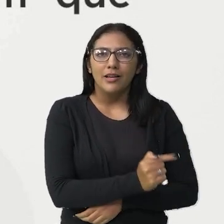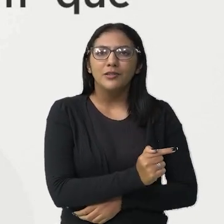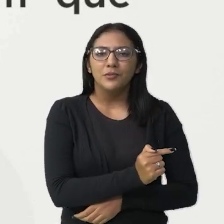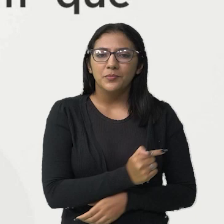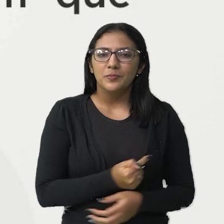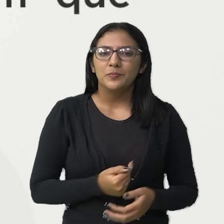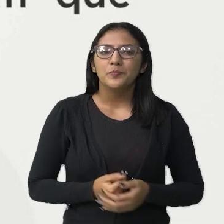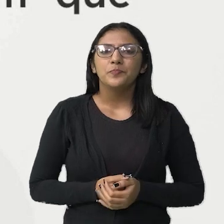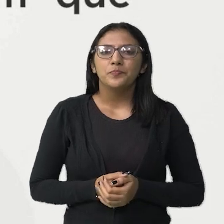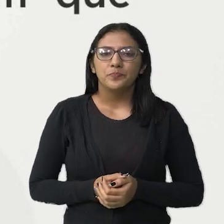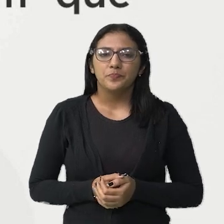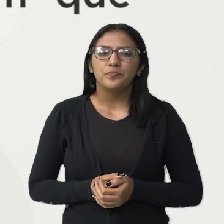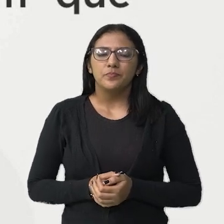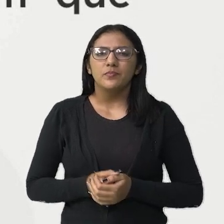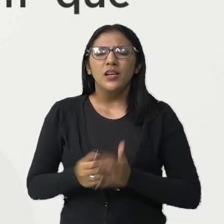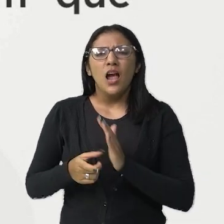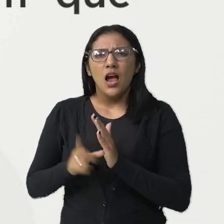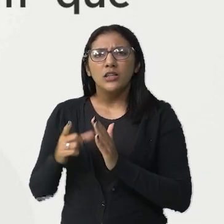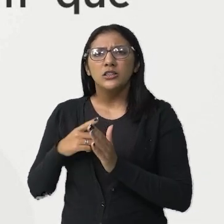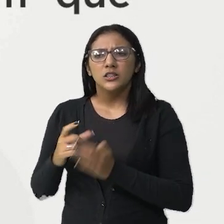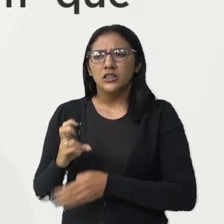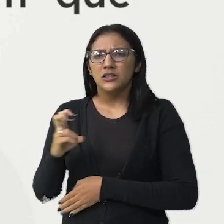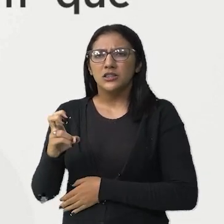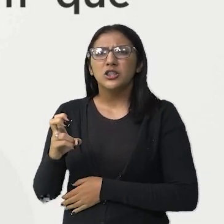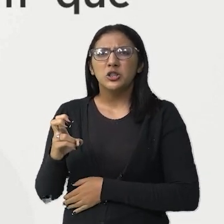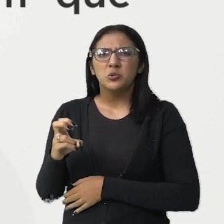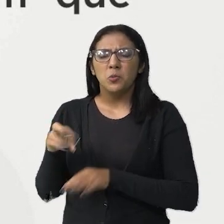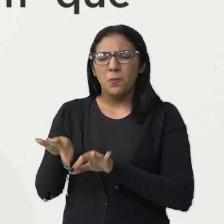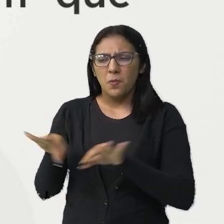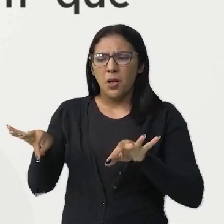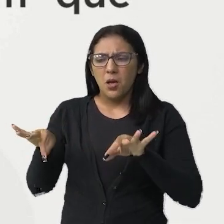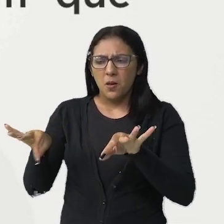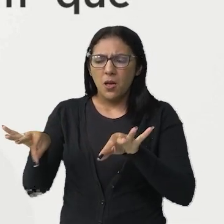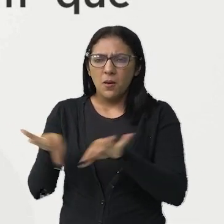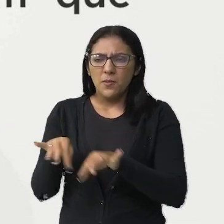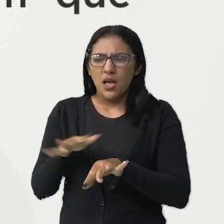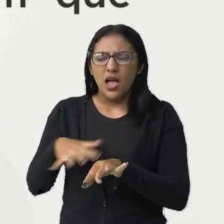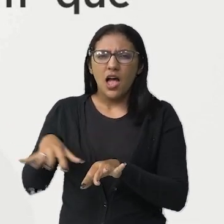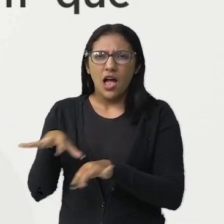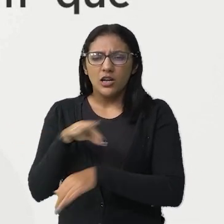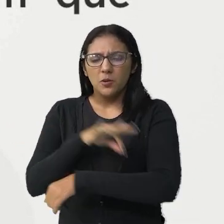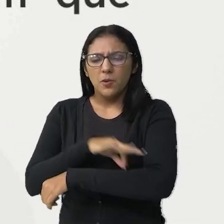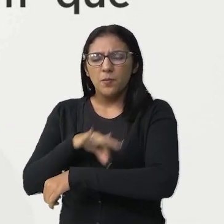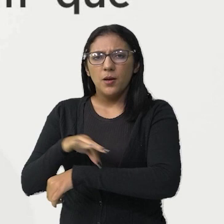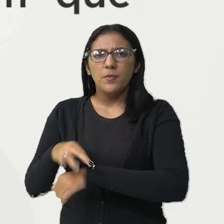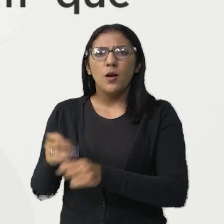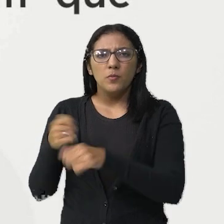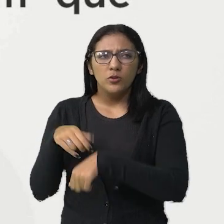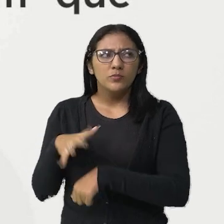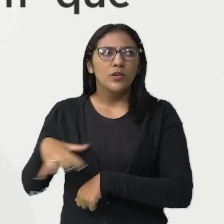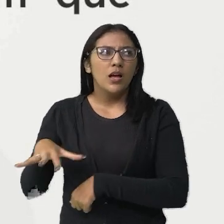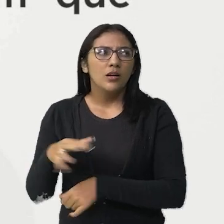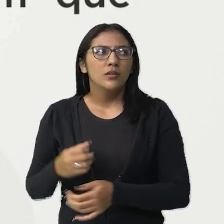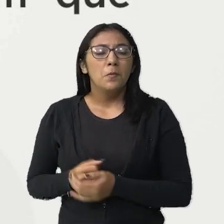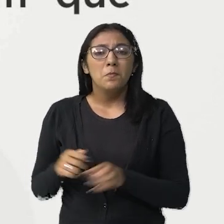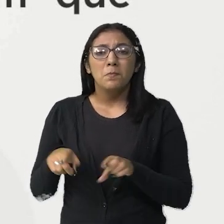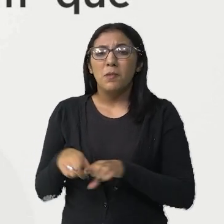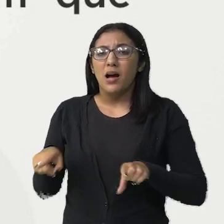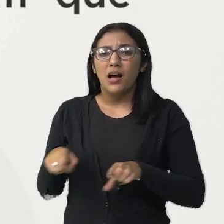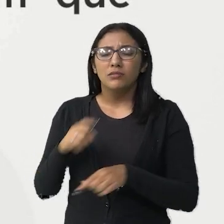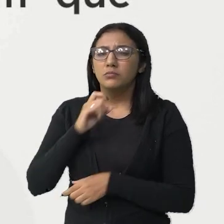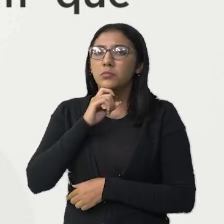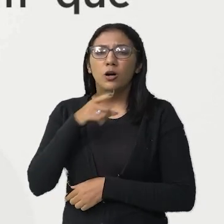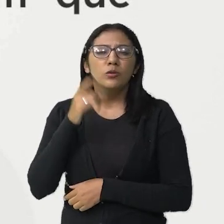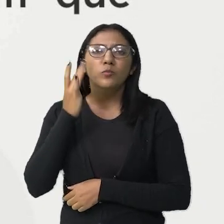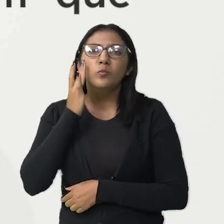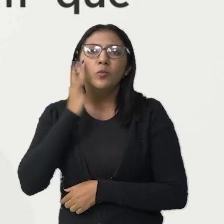7. Inicialmente haviam 5 metros quadrados de plantio por dia, porém não sabemos a quantidade de metros